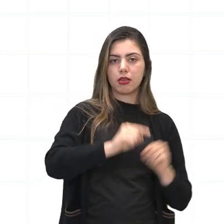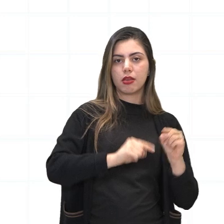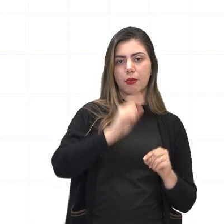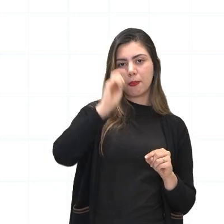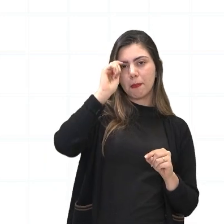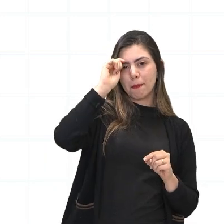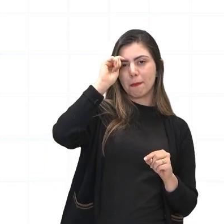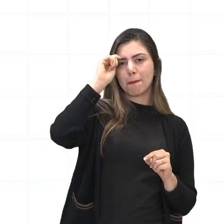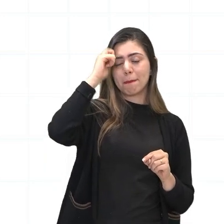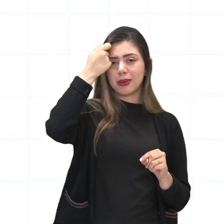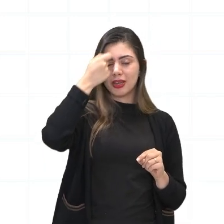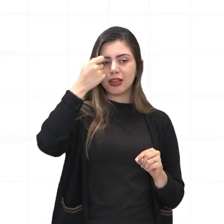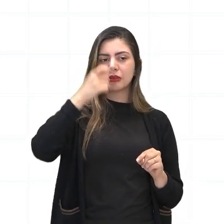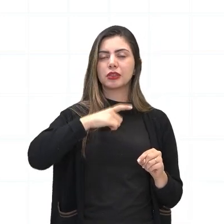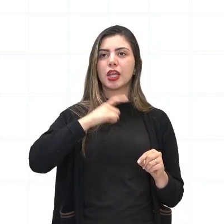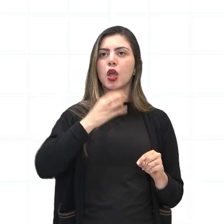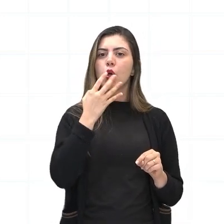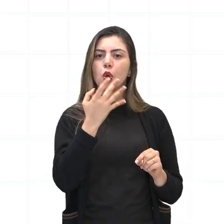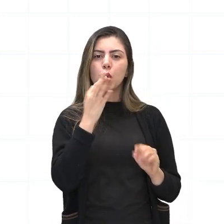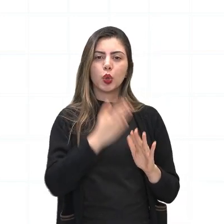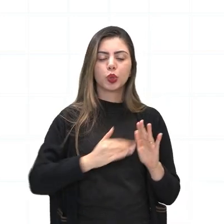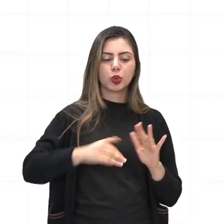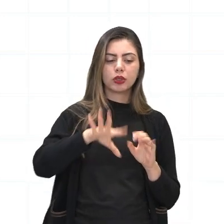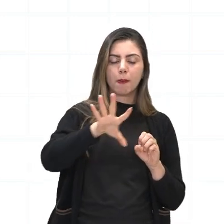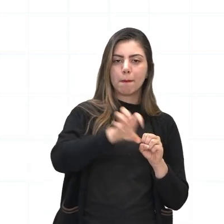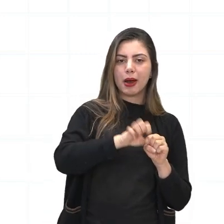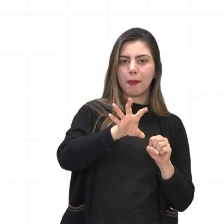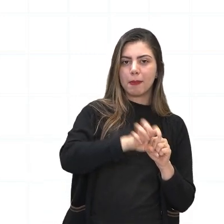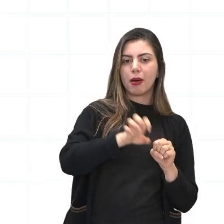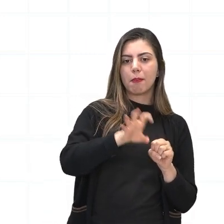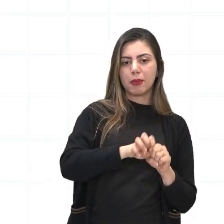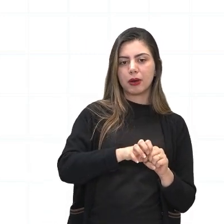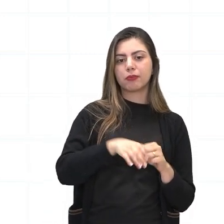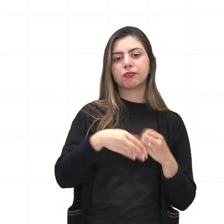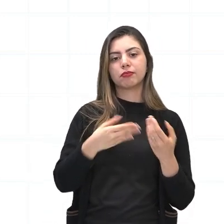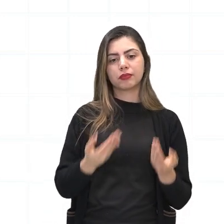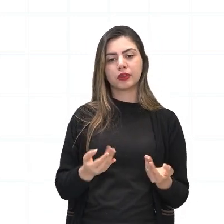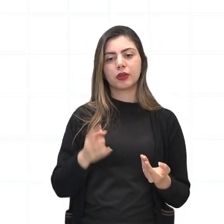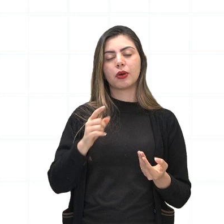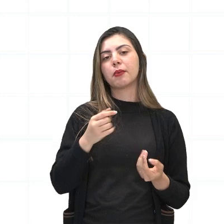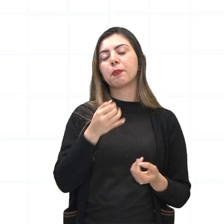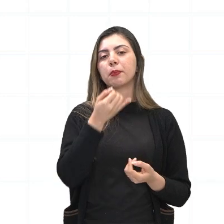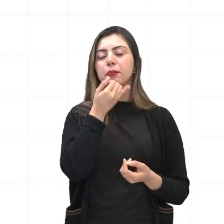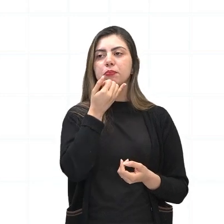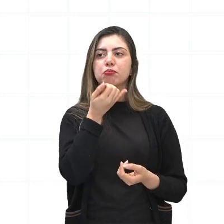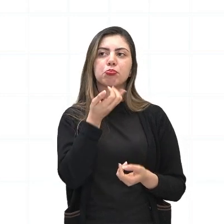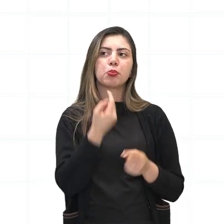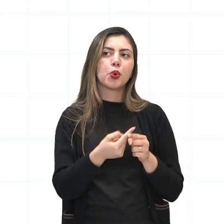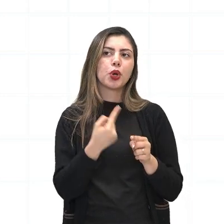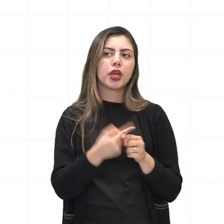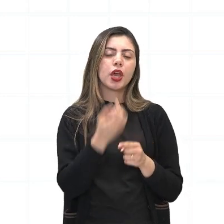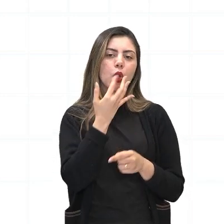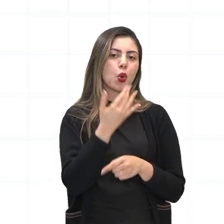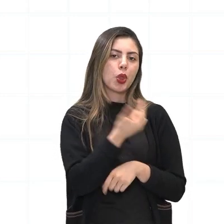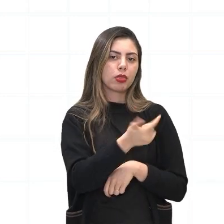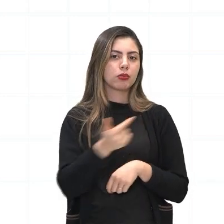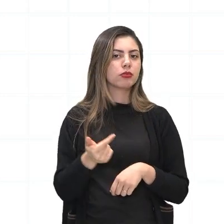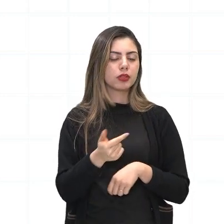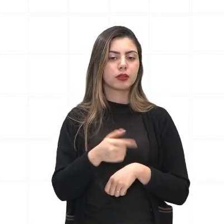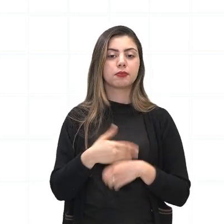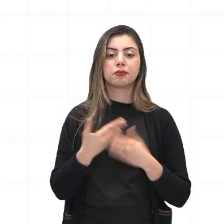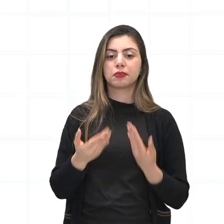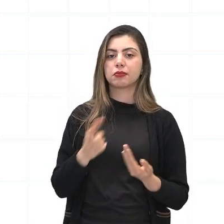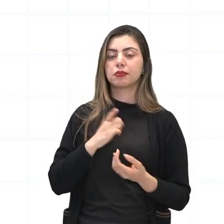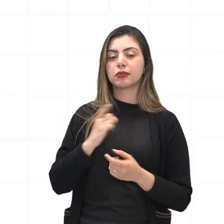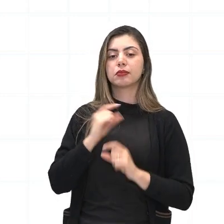absorve todas as cores. Isso é um fenômeno também compreendido como ausência de cor. A experiência de Newton nos